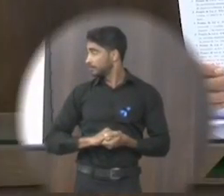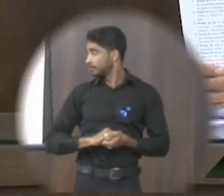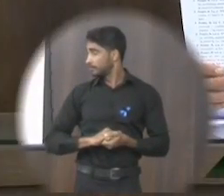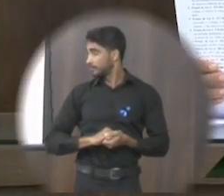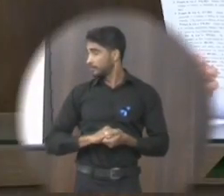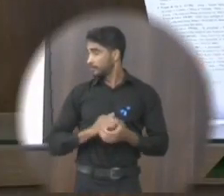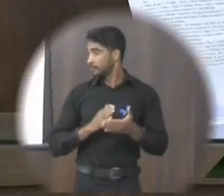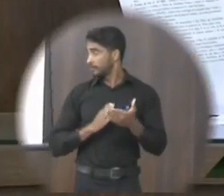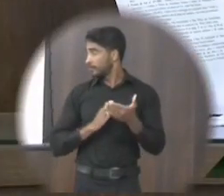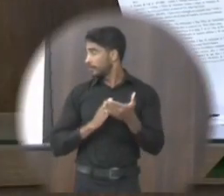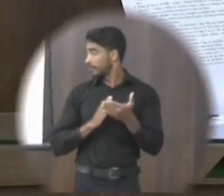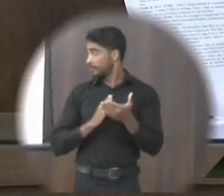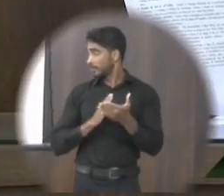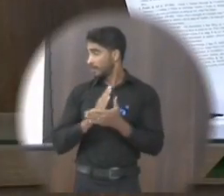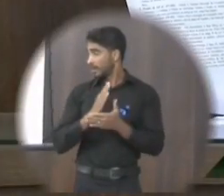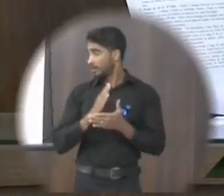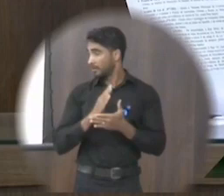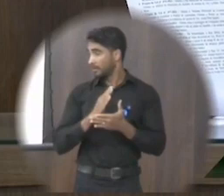Aprovado.